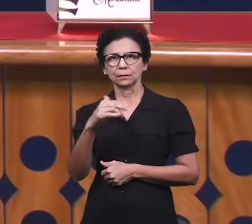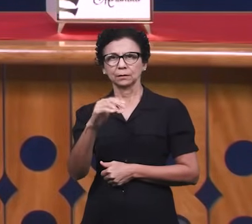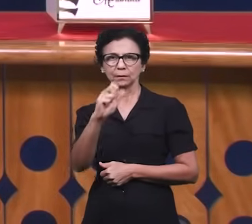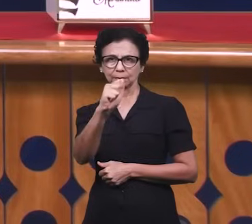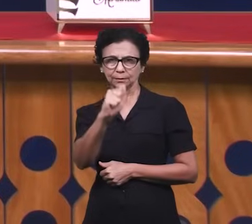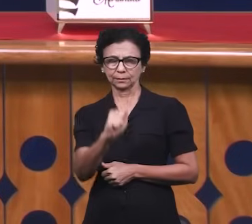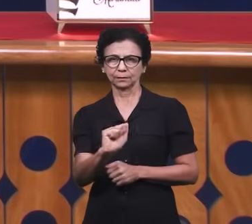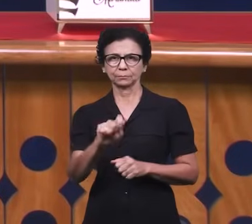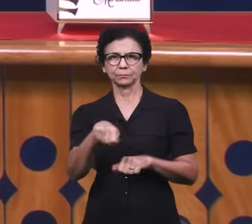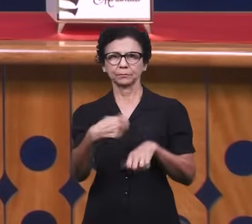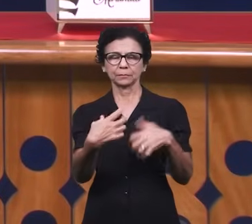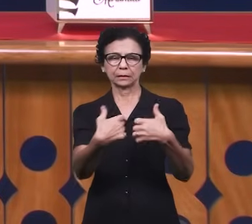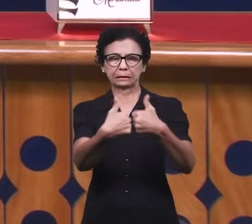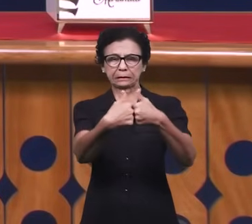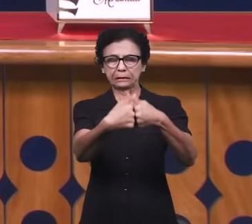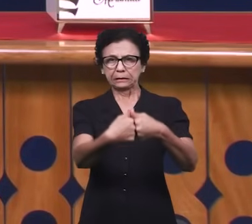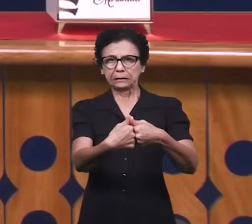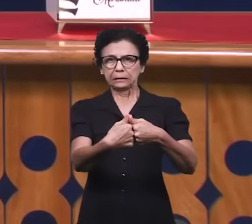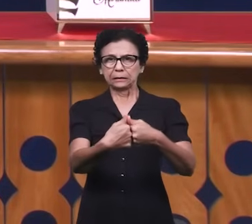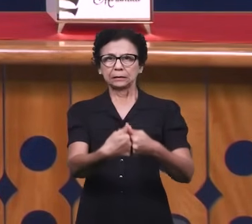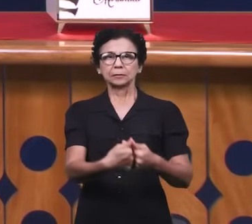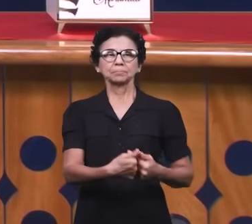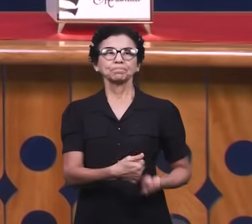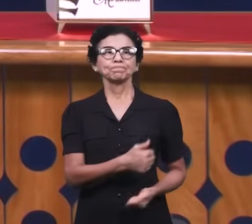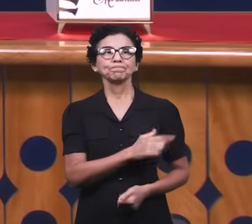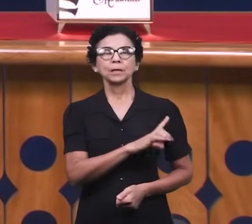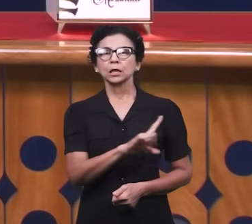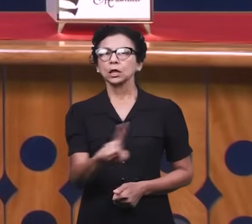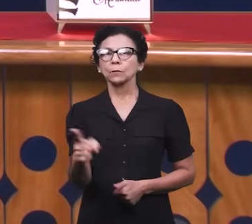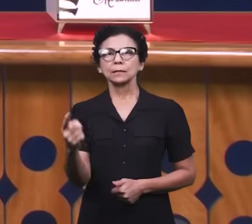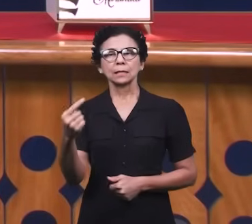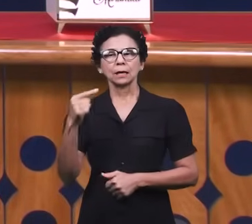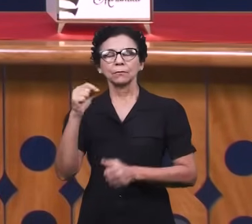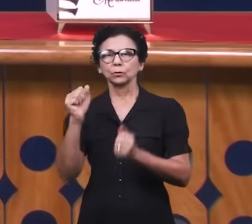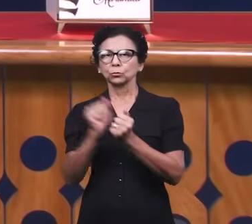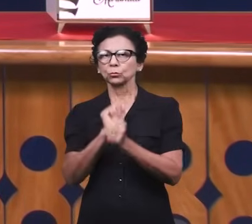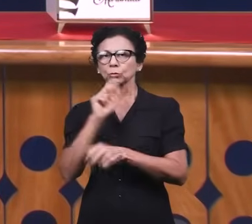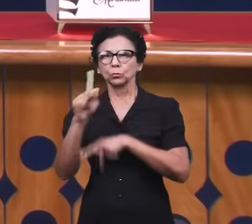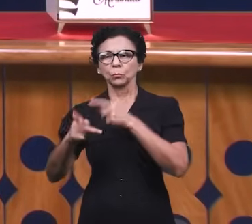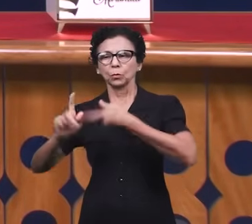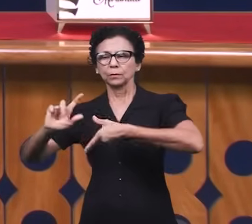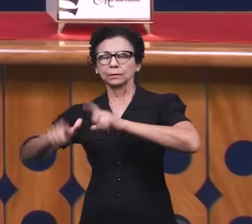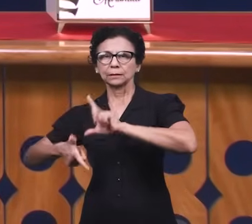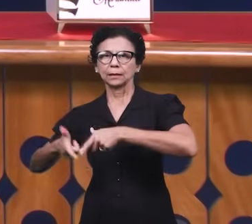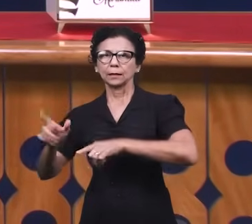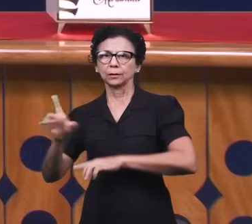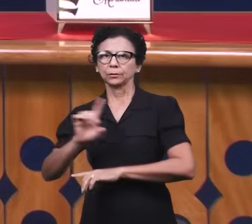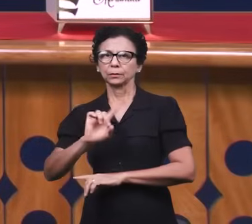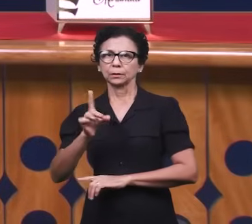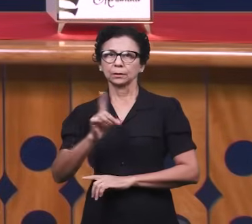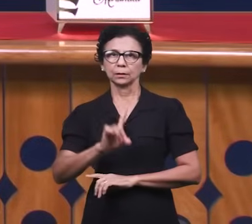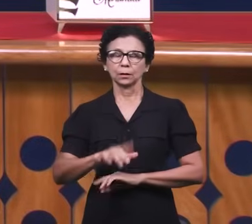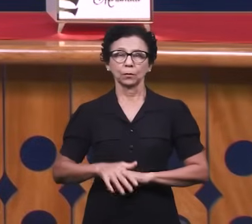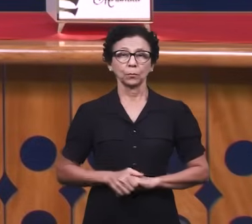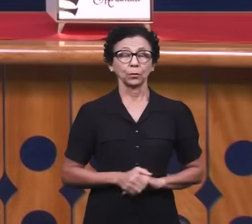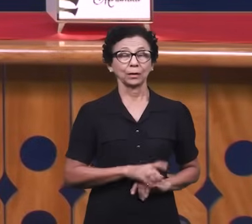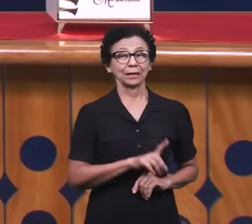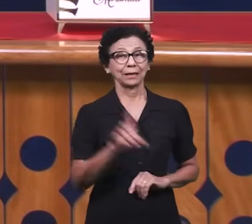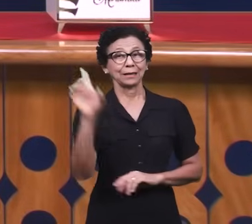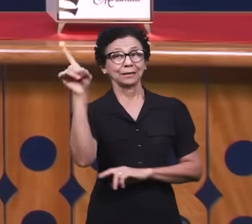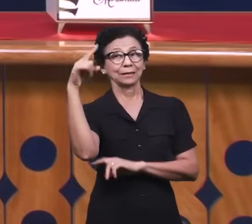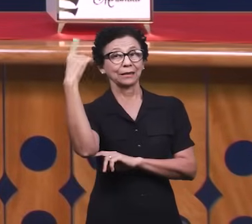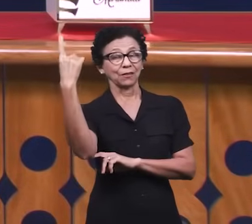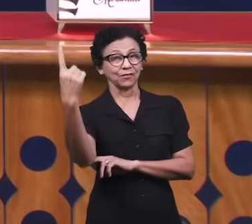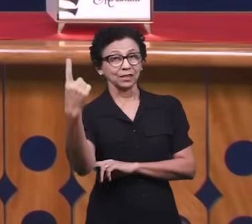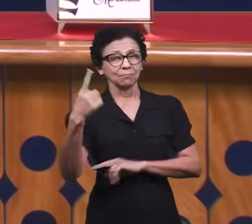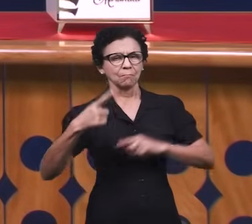momento. Davi havia acabado de conquistar a fortaleza de Sião, que é